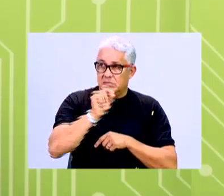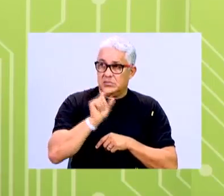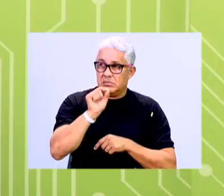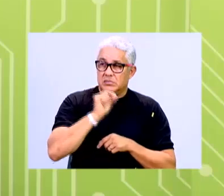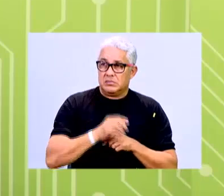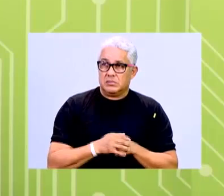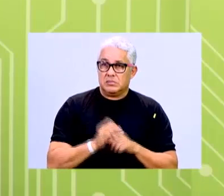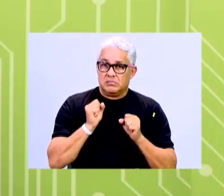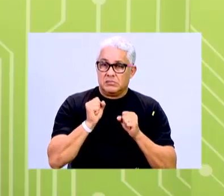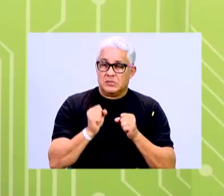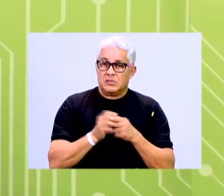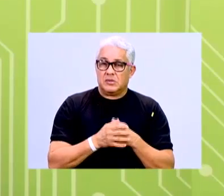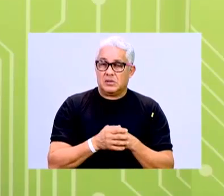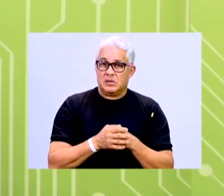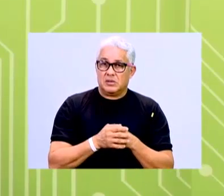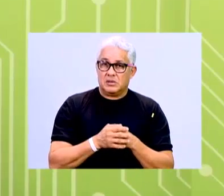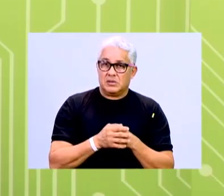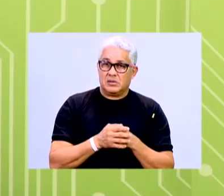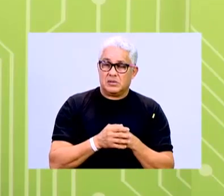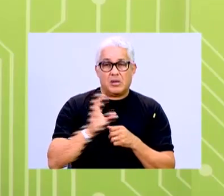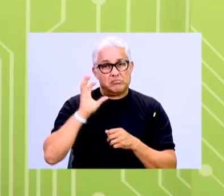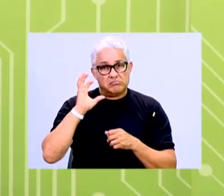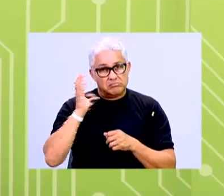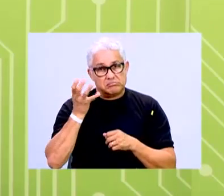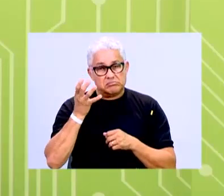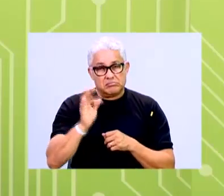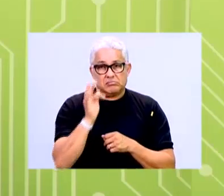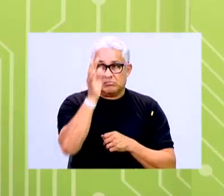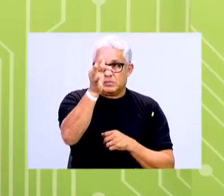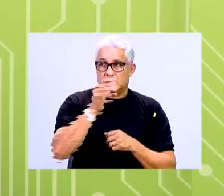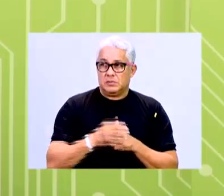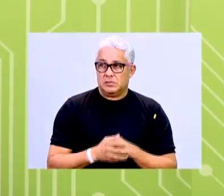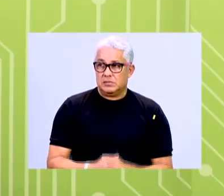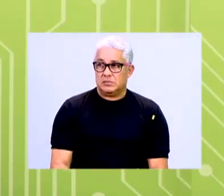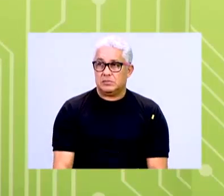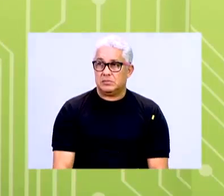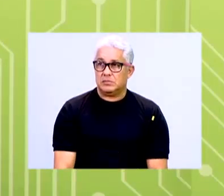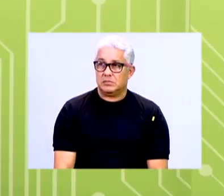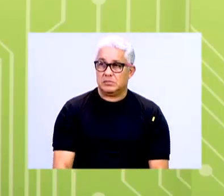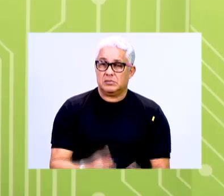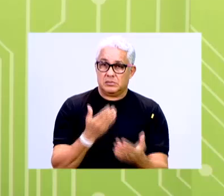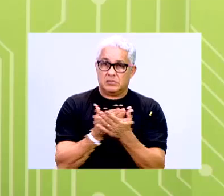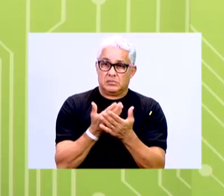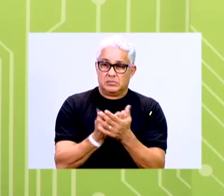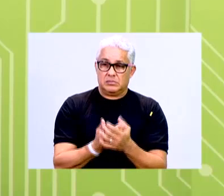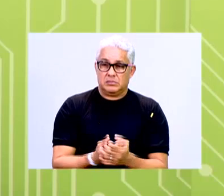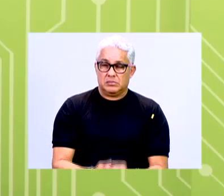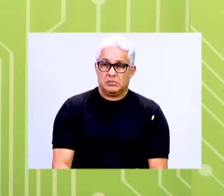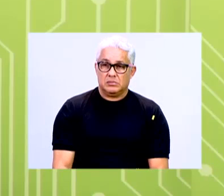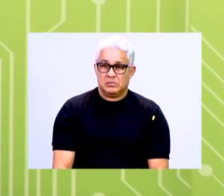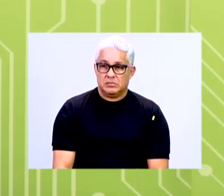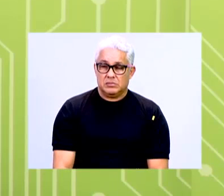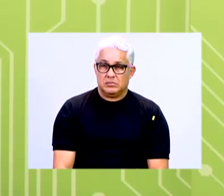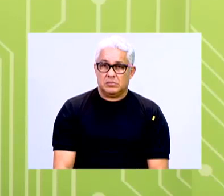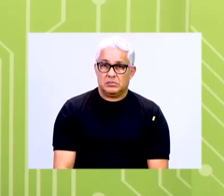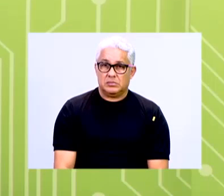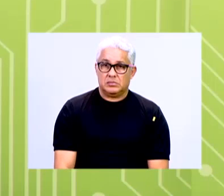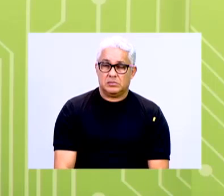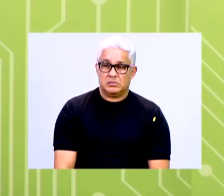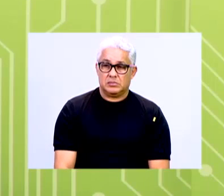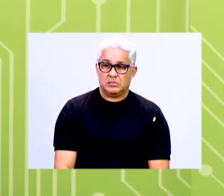que está passando e o que estará por vir ainda nas aulas sequentes,